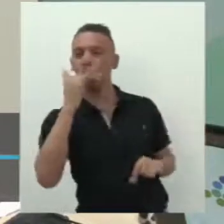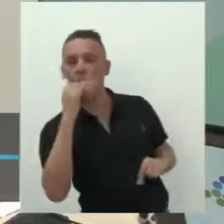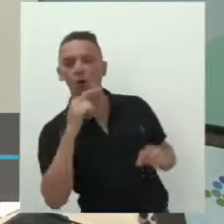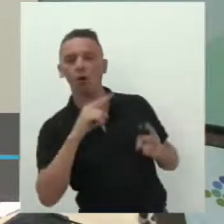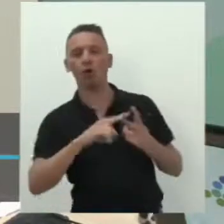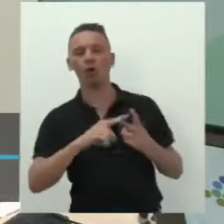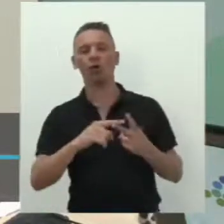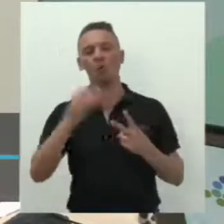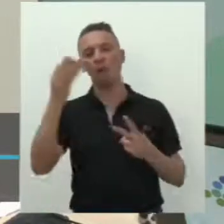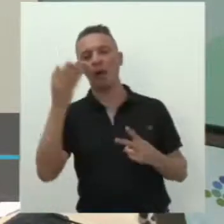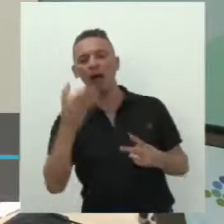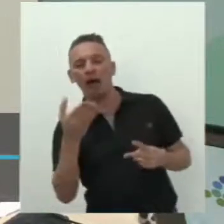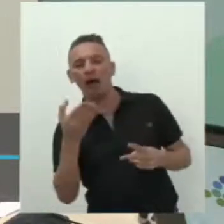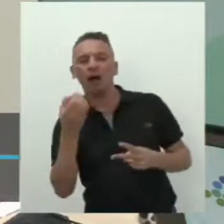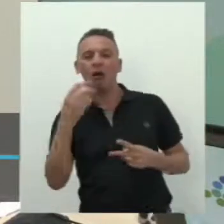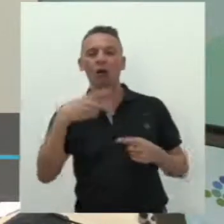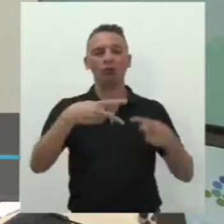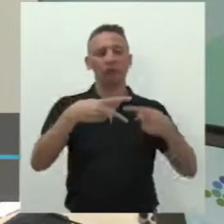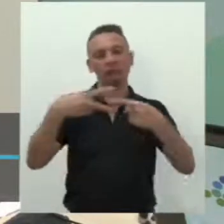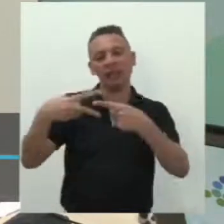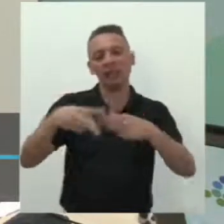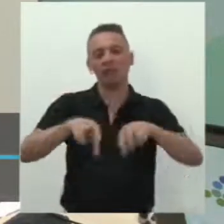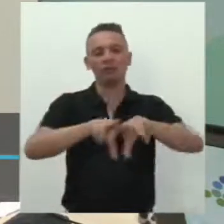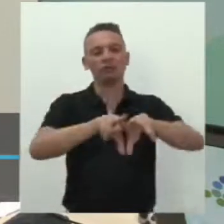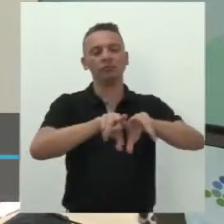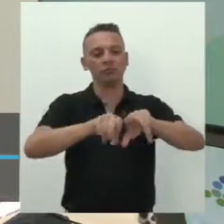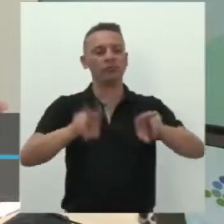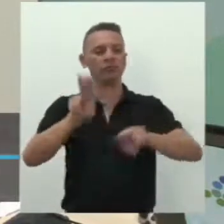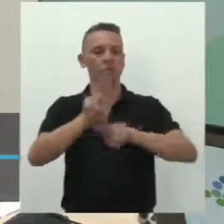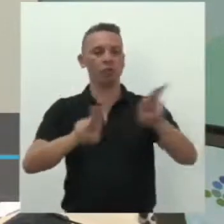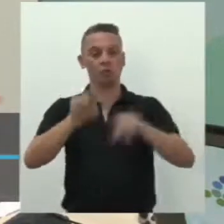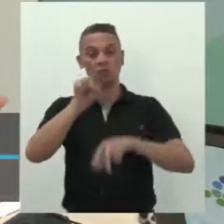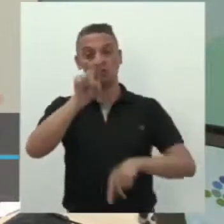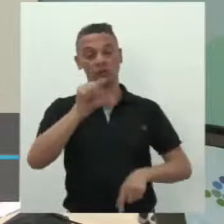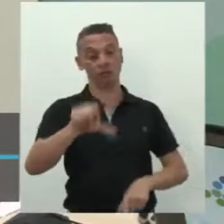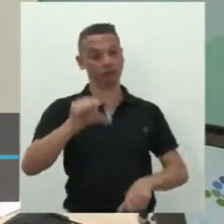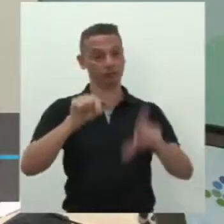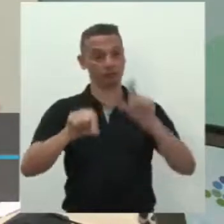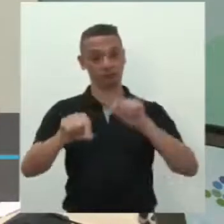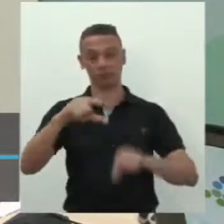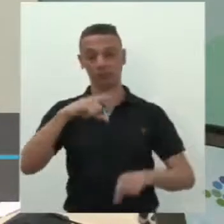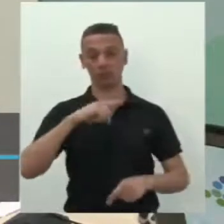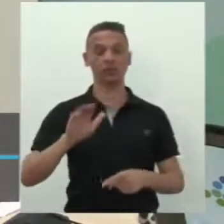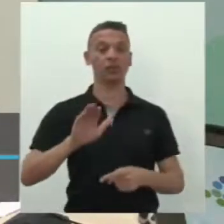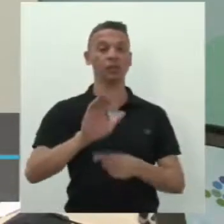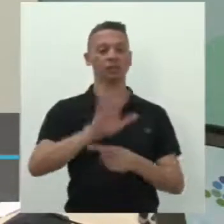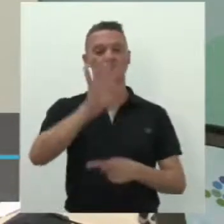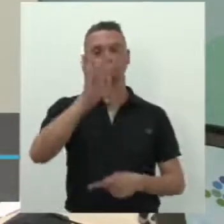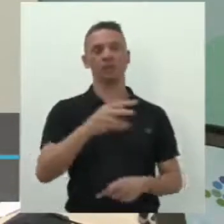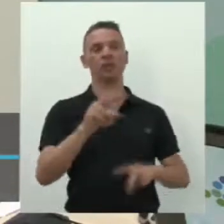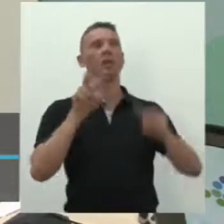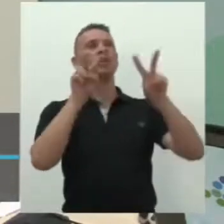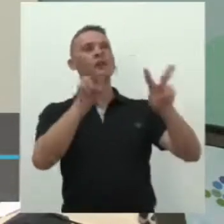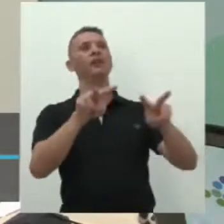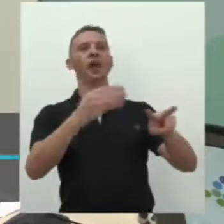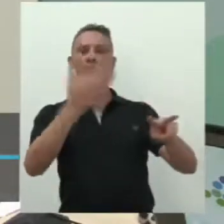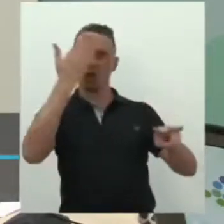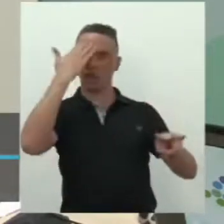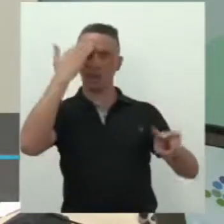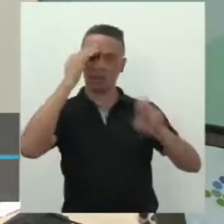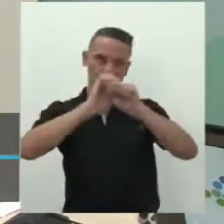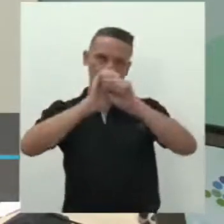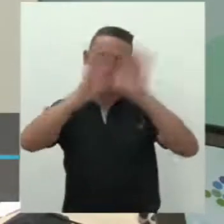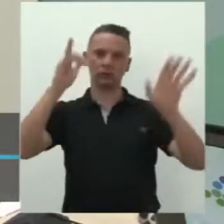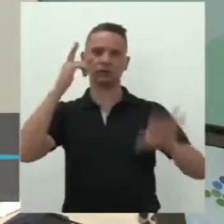quer barra, se você quer setinha. Então ele dá uma formatação inteligente para você poder visualizar logo de cara algum padrão nos